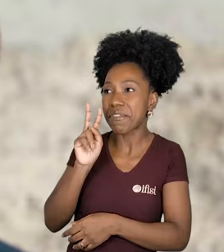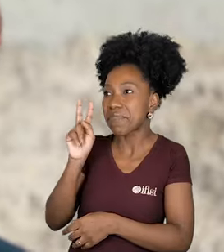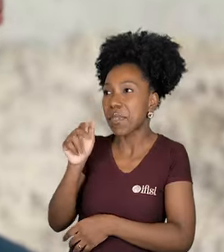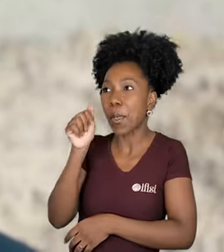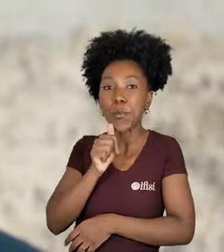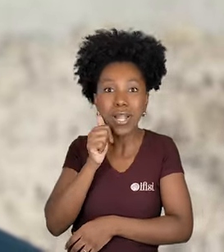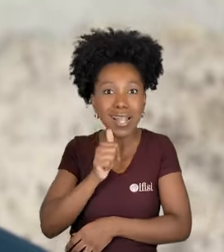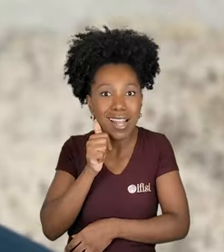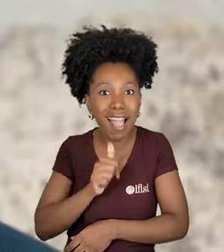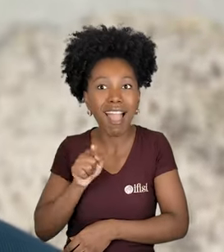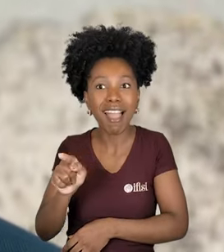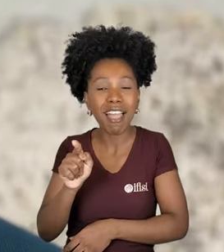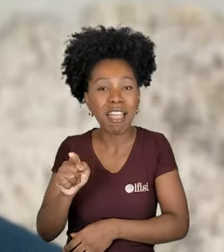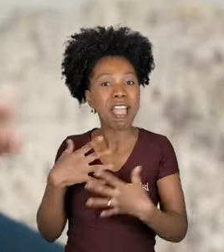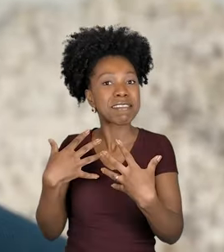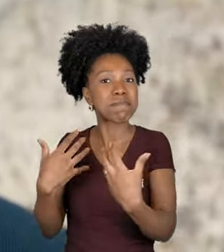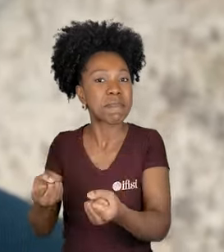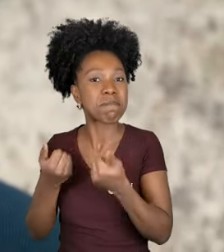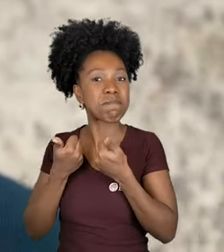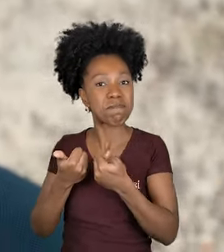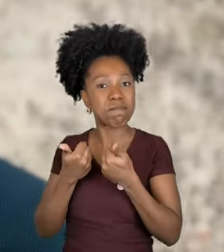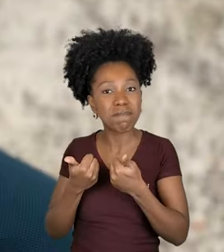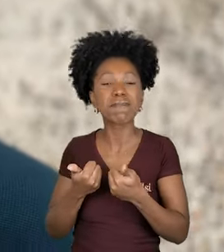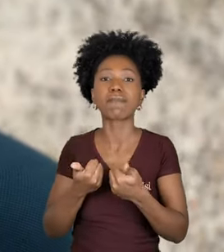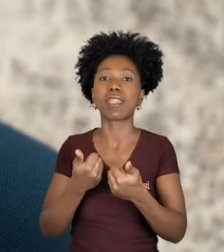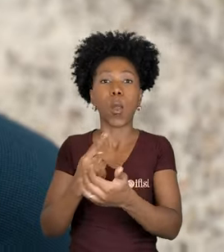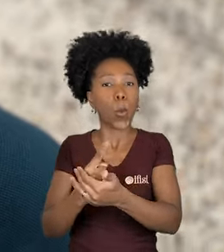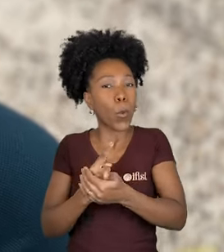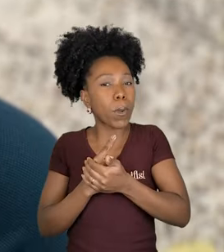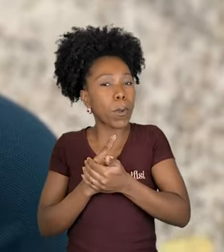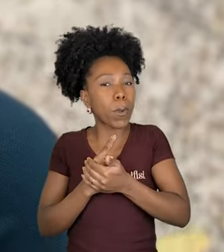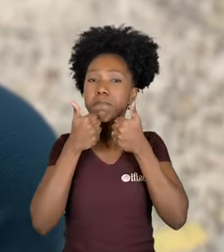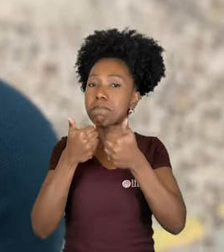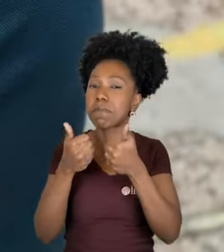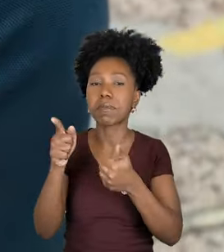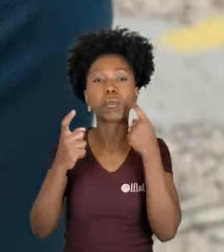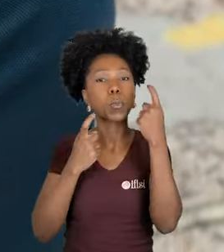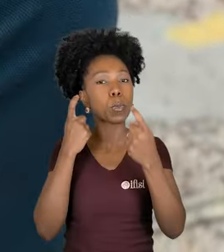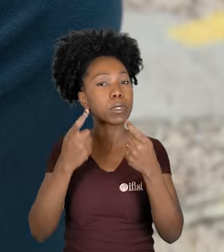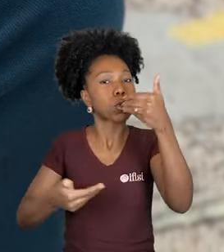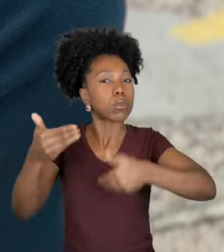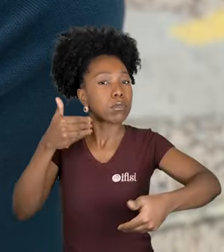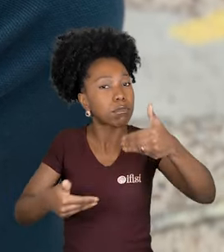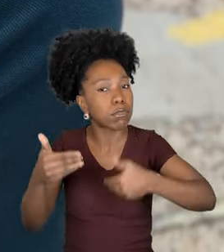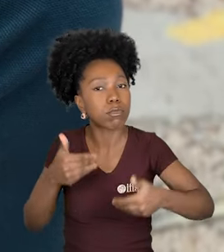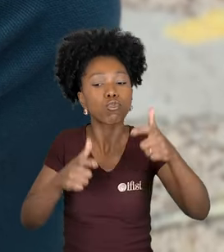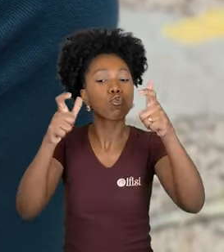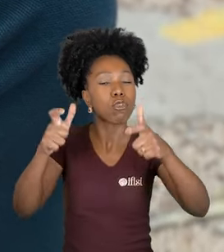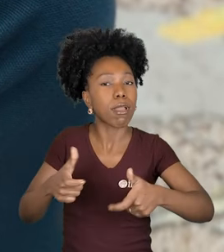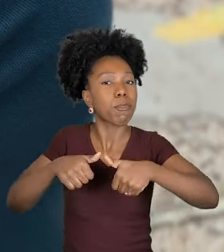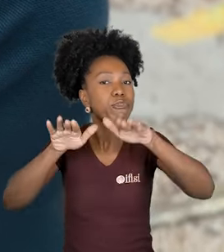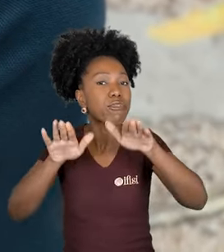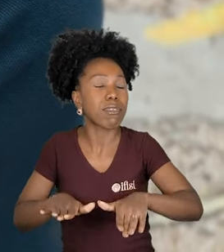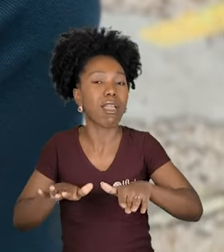ver mulheres recebendo a gente, o acolhimento, a preocupação ali do